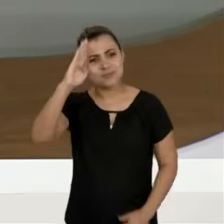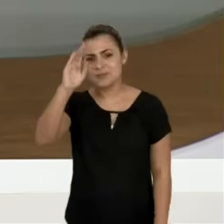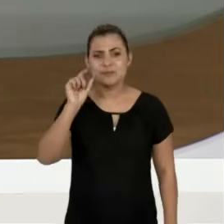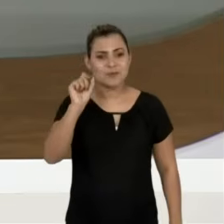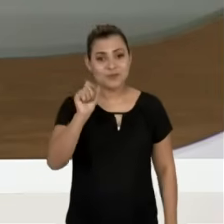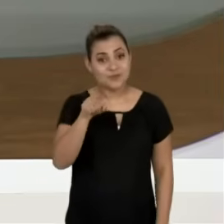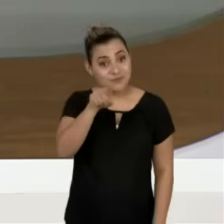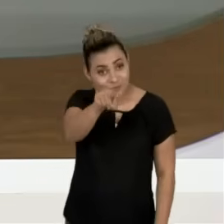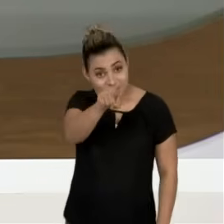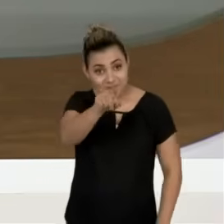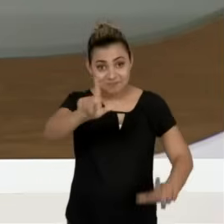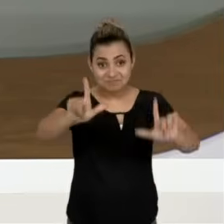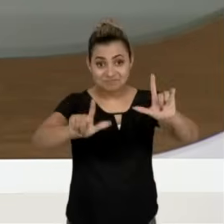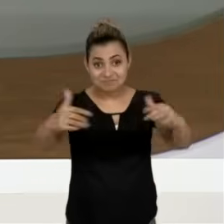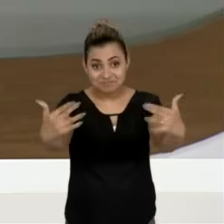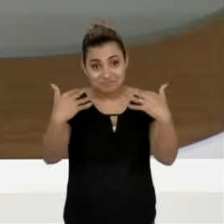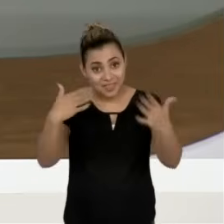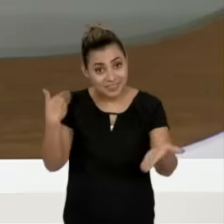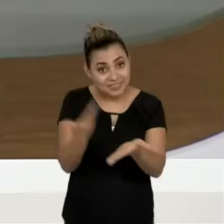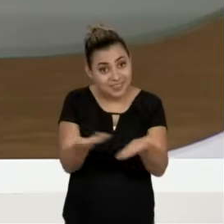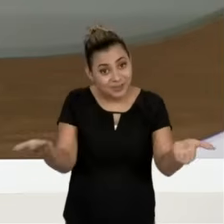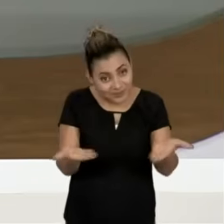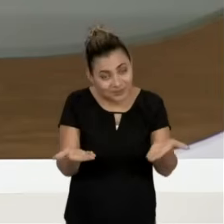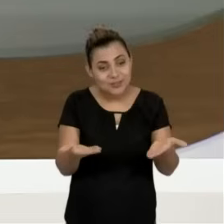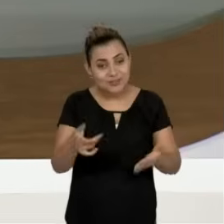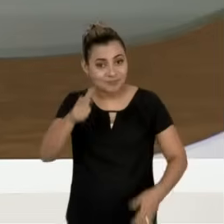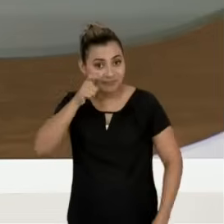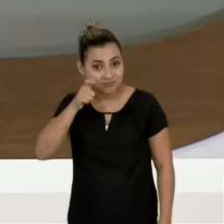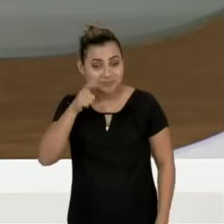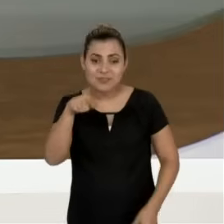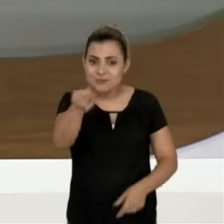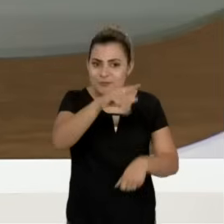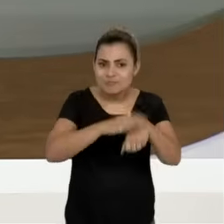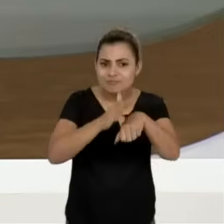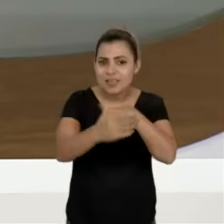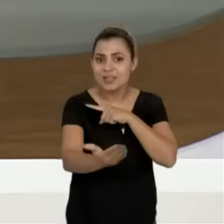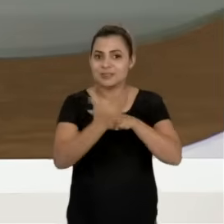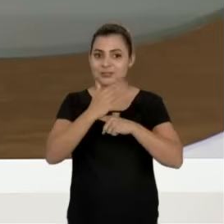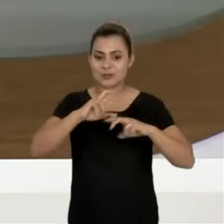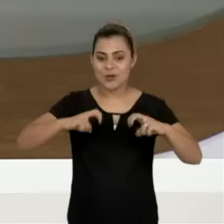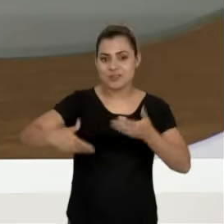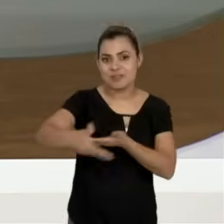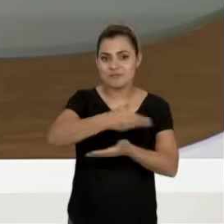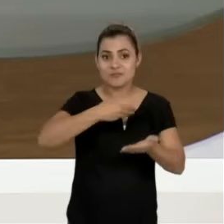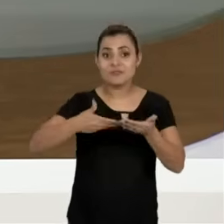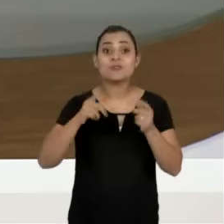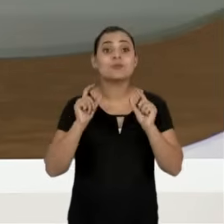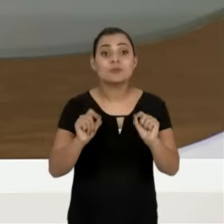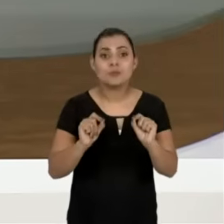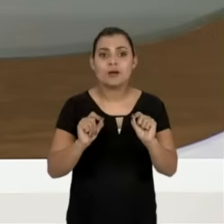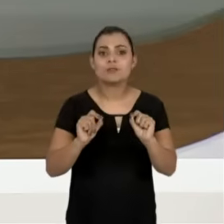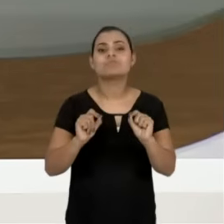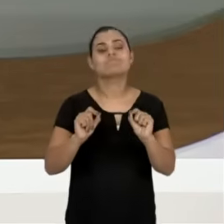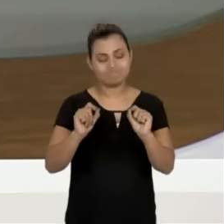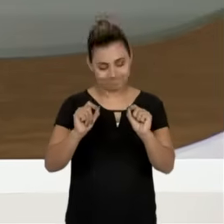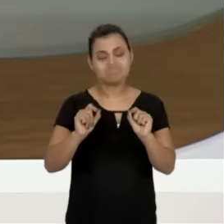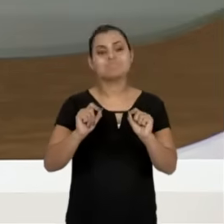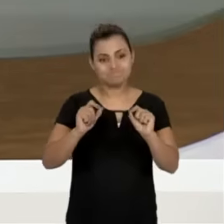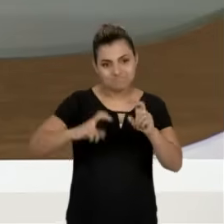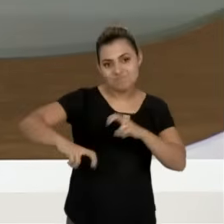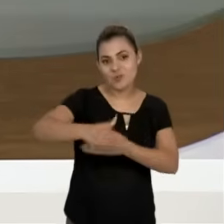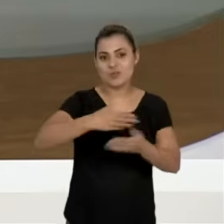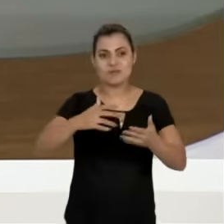principalmente a você que nos acompanhou até agora e que fez do Roda Viva, fez possível para o Roda